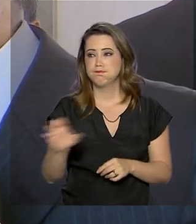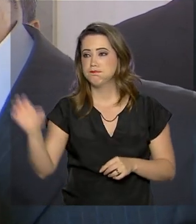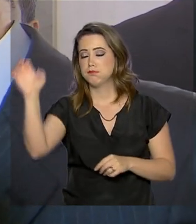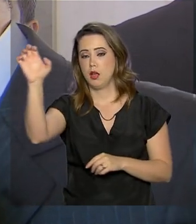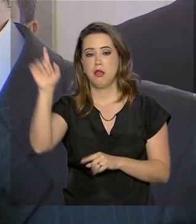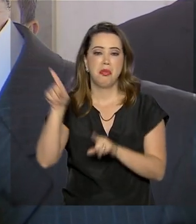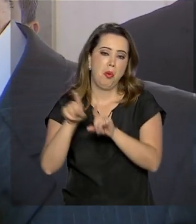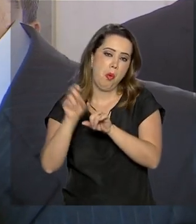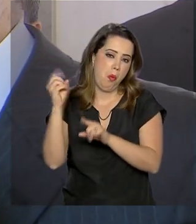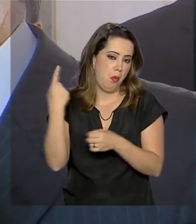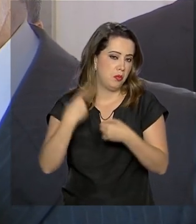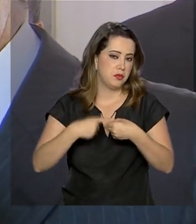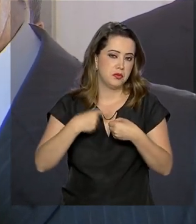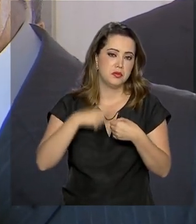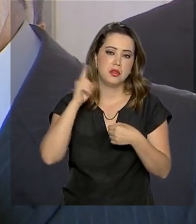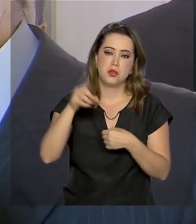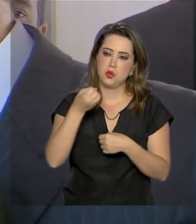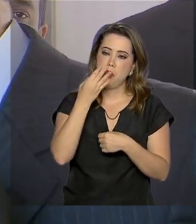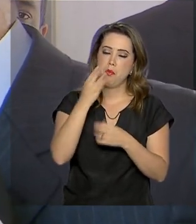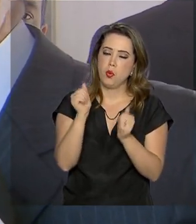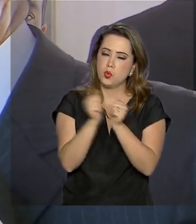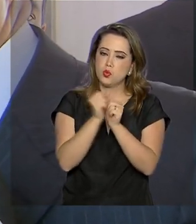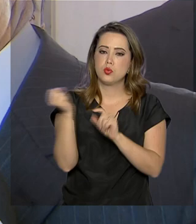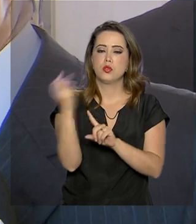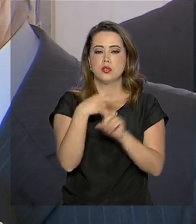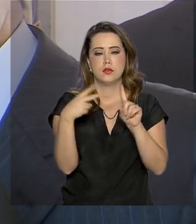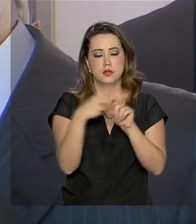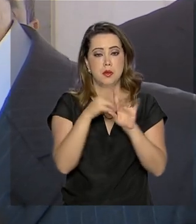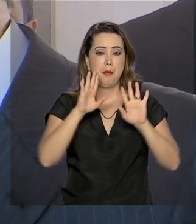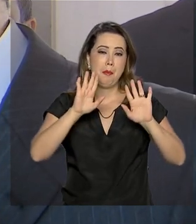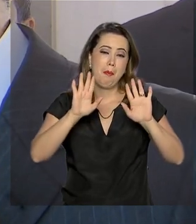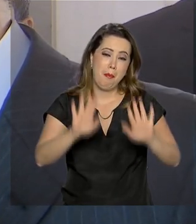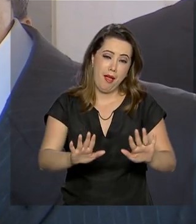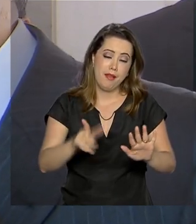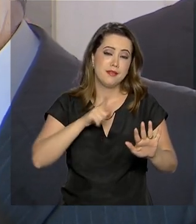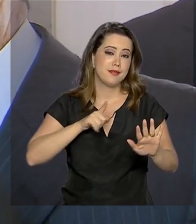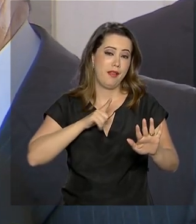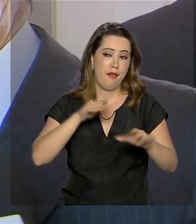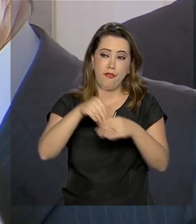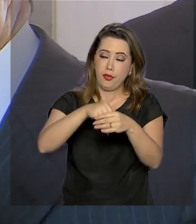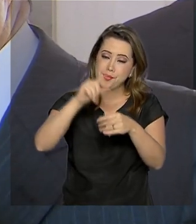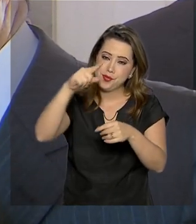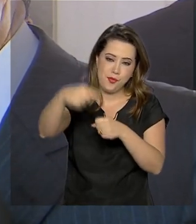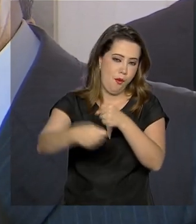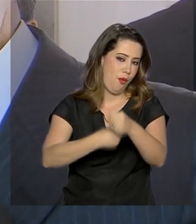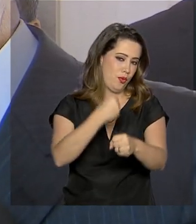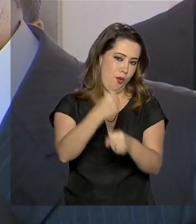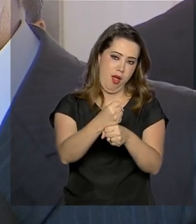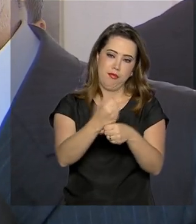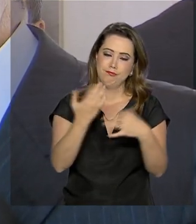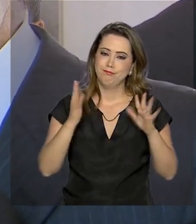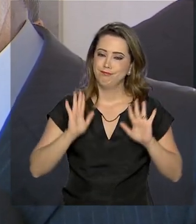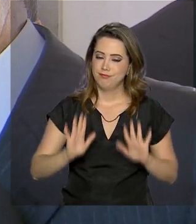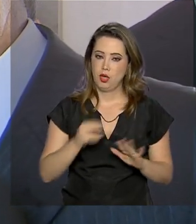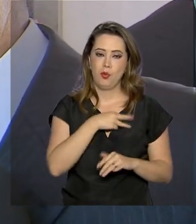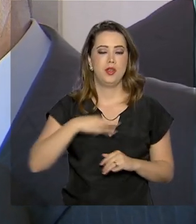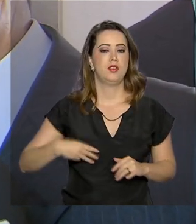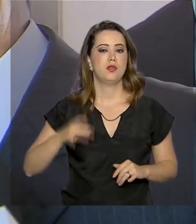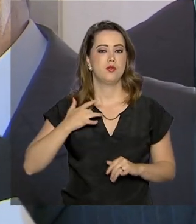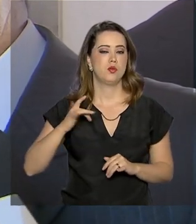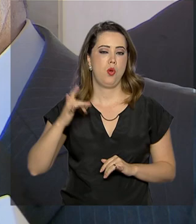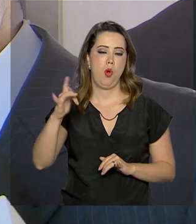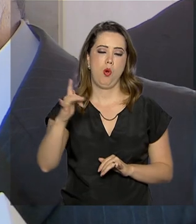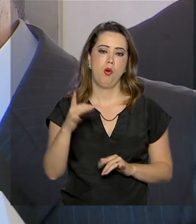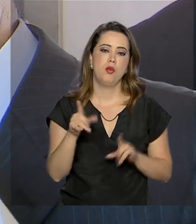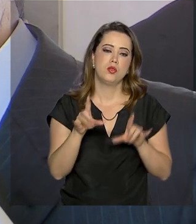mais difícil a discussão de ônus e bônus e eleições do ano que vem então acho que o ministro o ônibus ea equipe dele